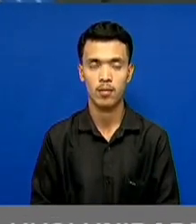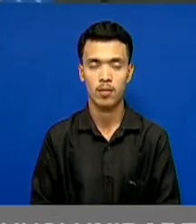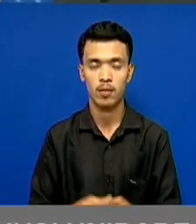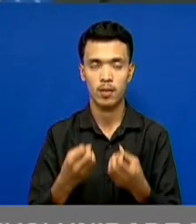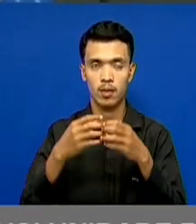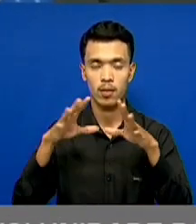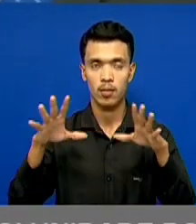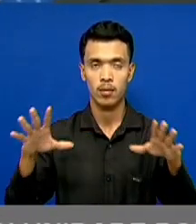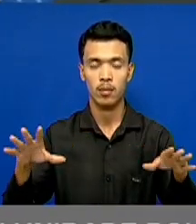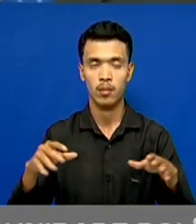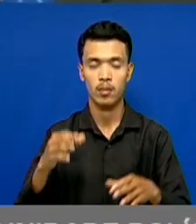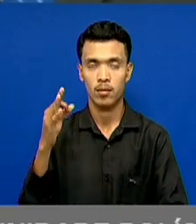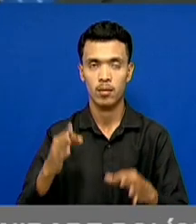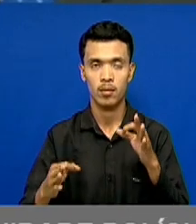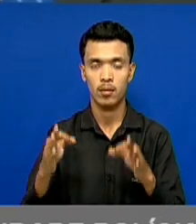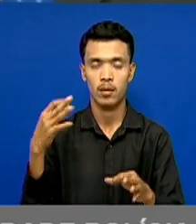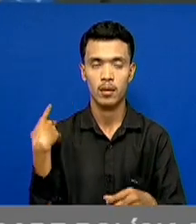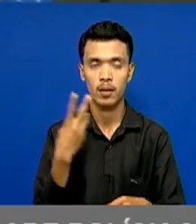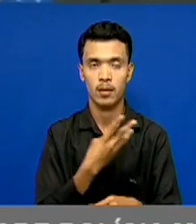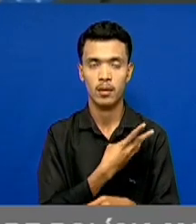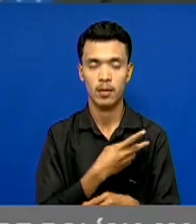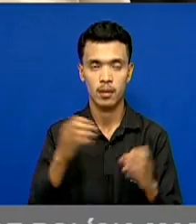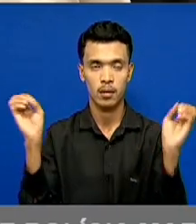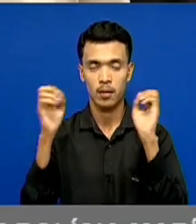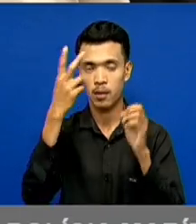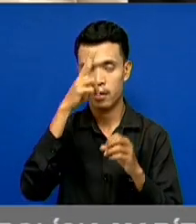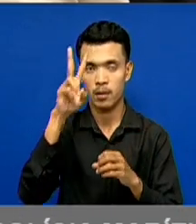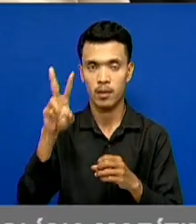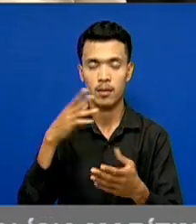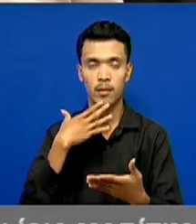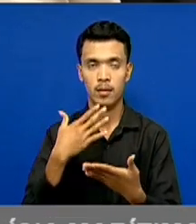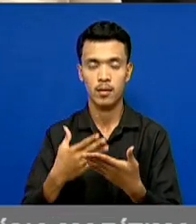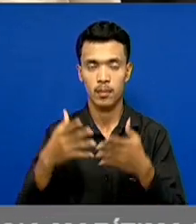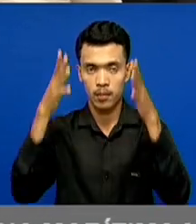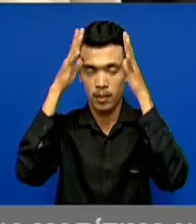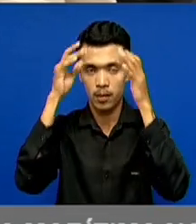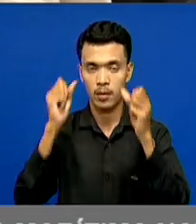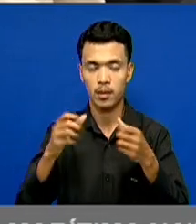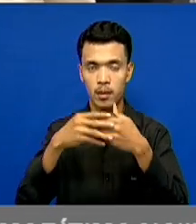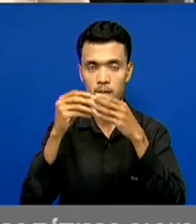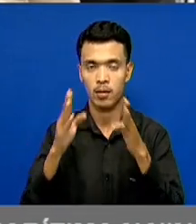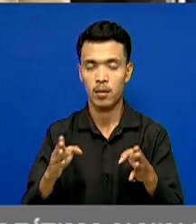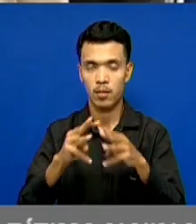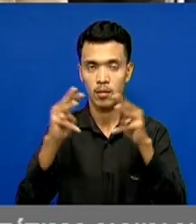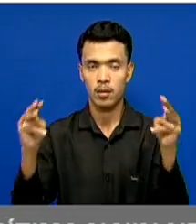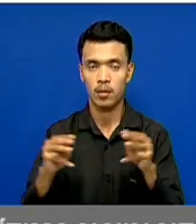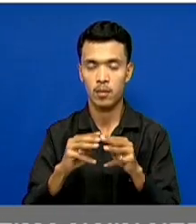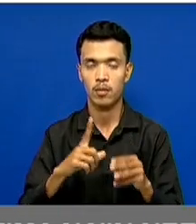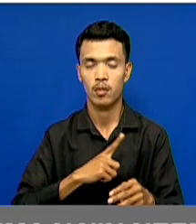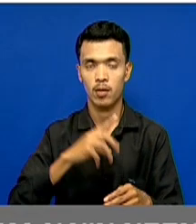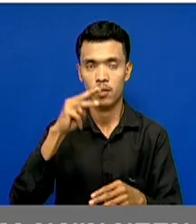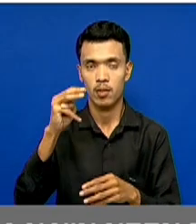mohu lakon então ita sei lá hetam benefício. Presidente da autoridade do município Lautem, Melio de Jesus,